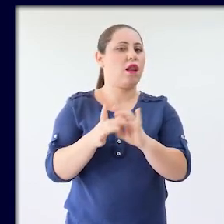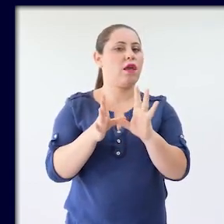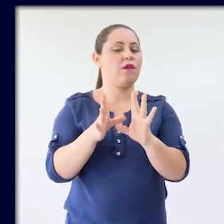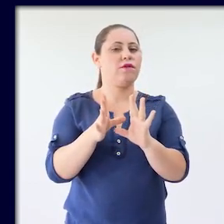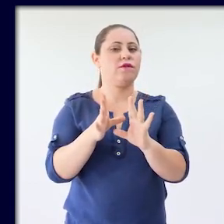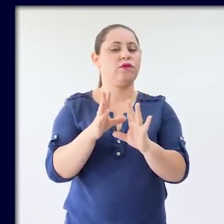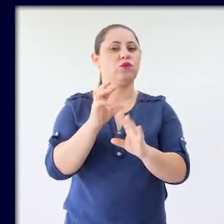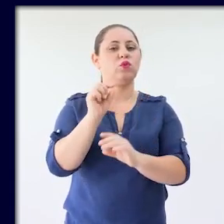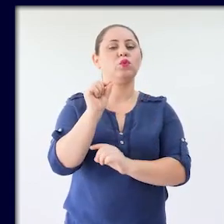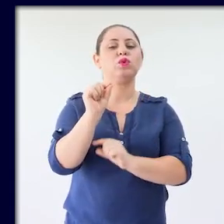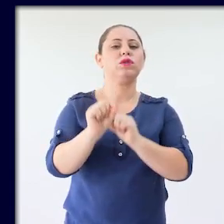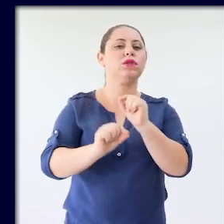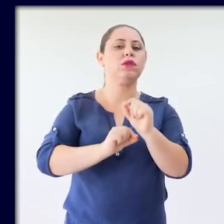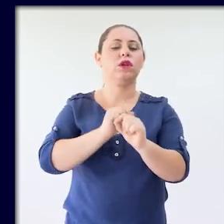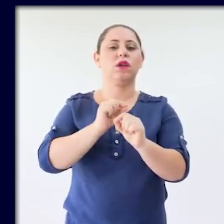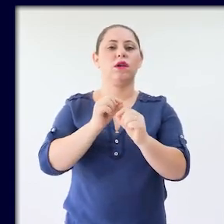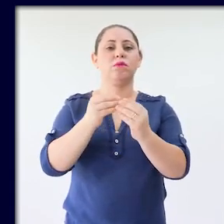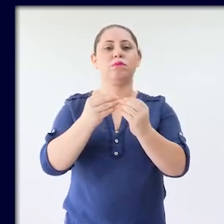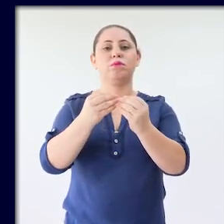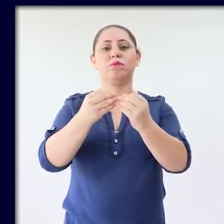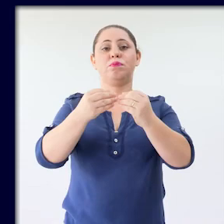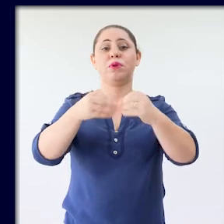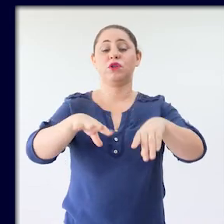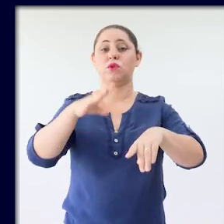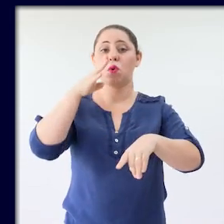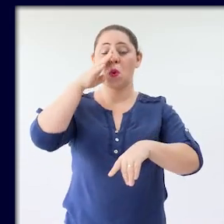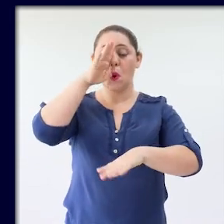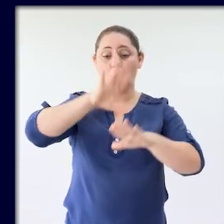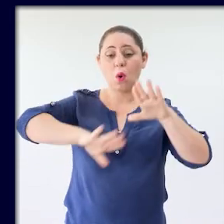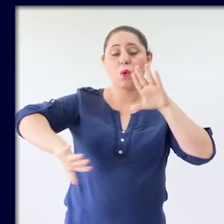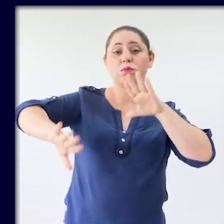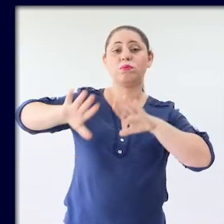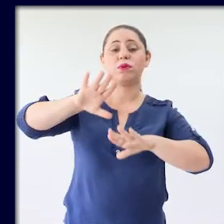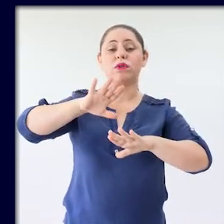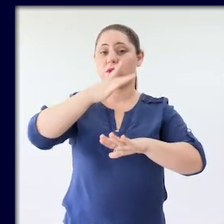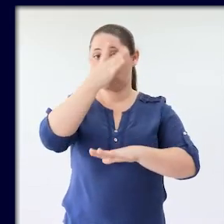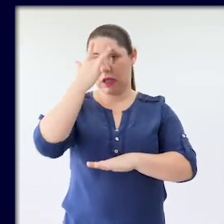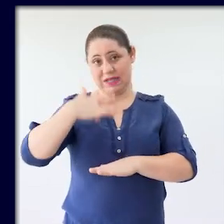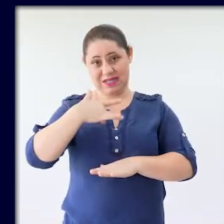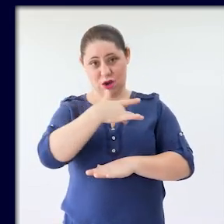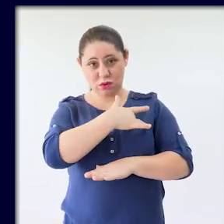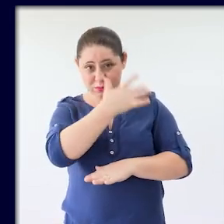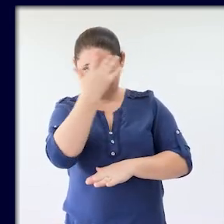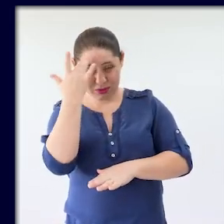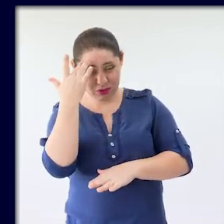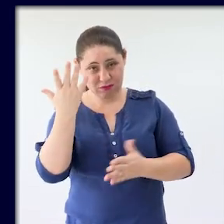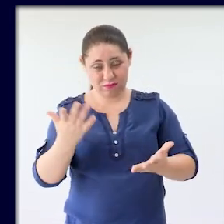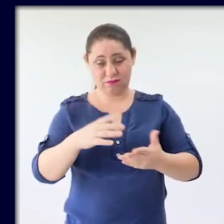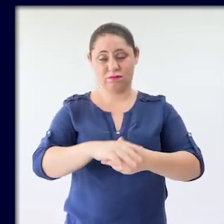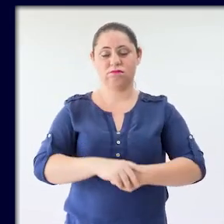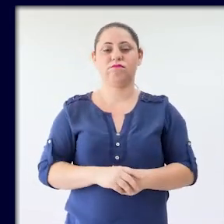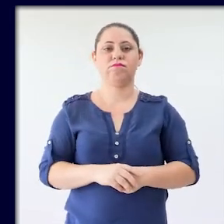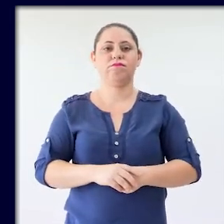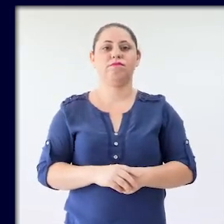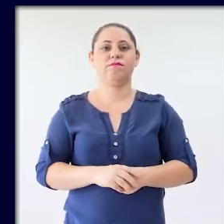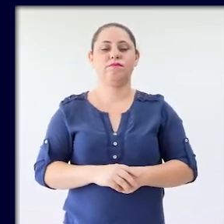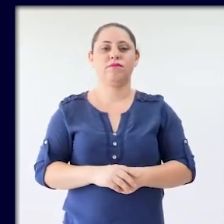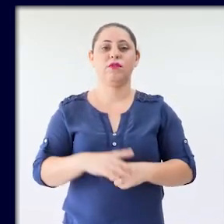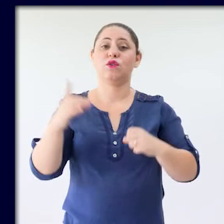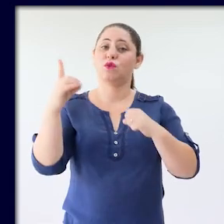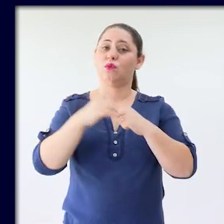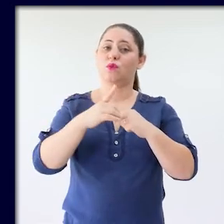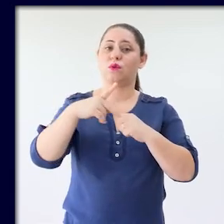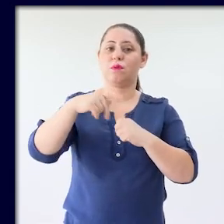que se permitisse, seria danoso e perigoso para a saúde daqueles que estiverem lá